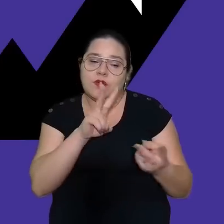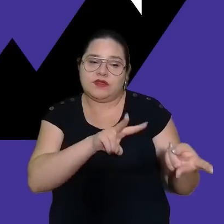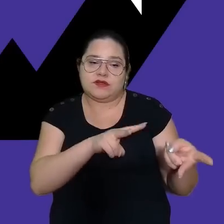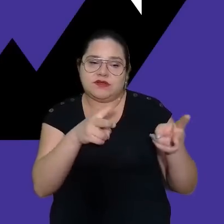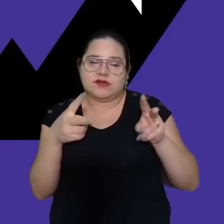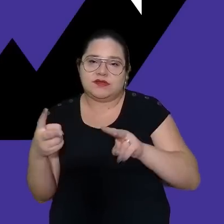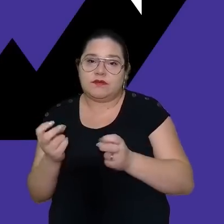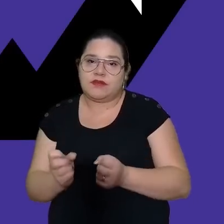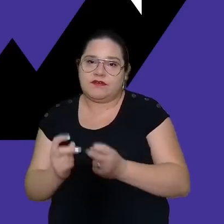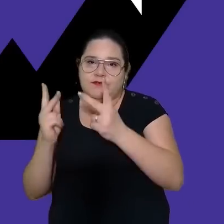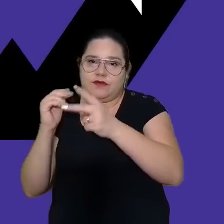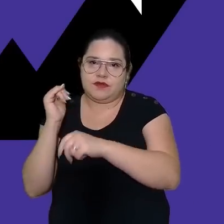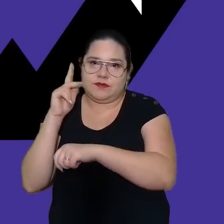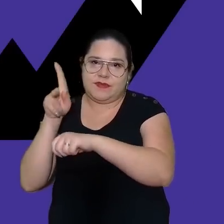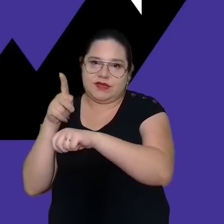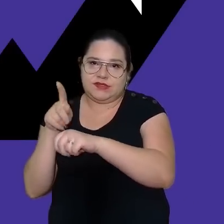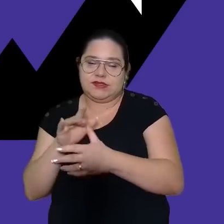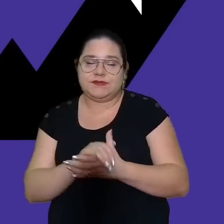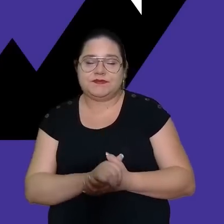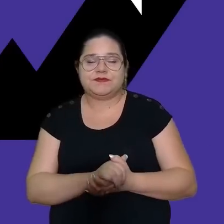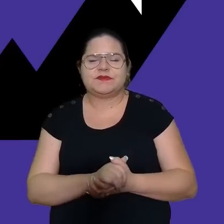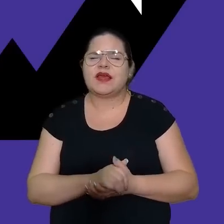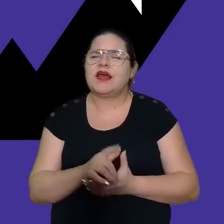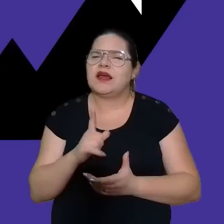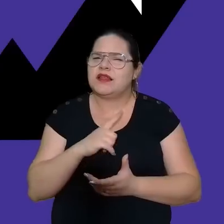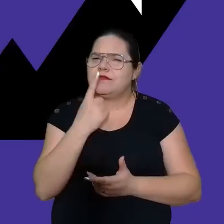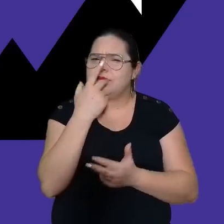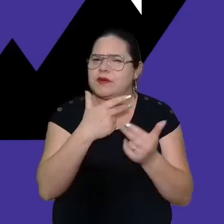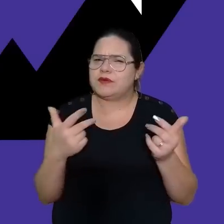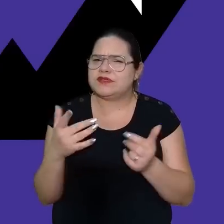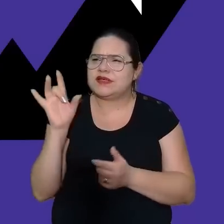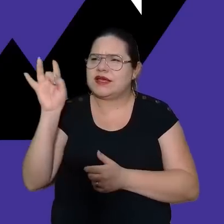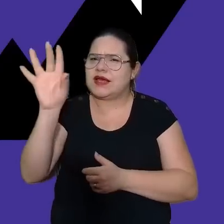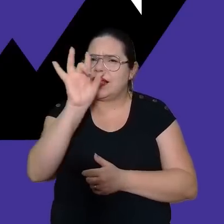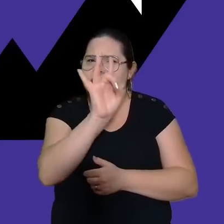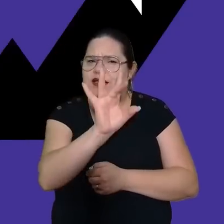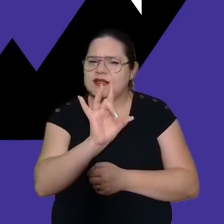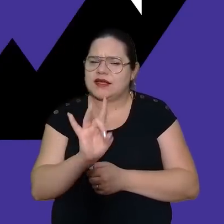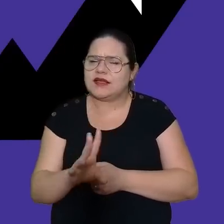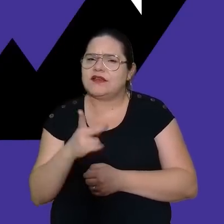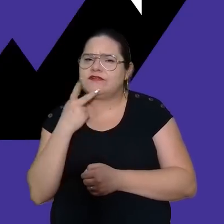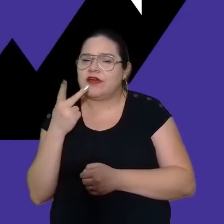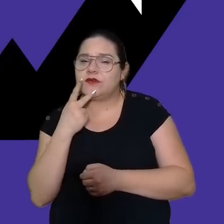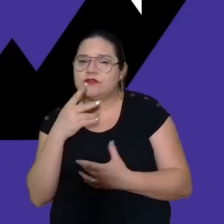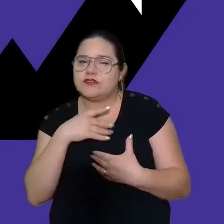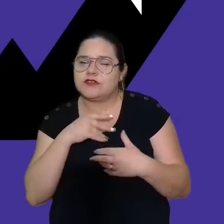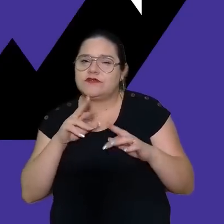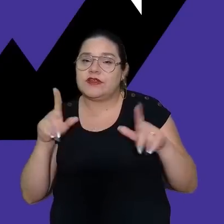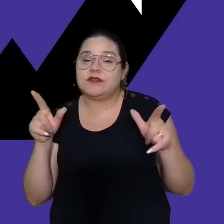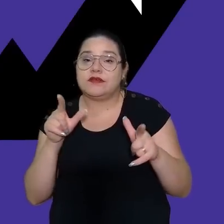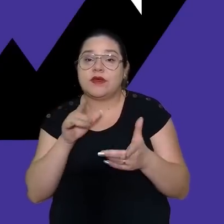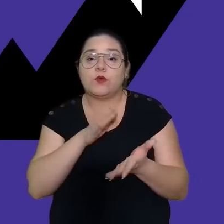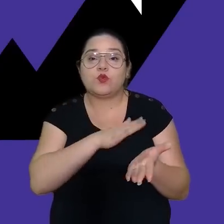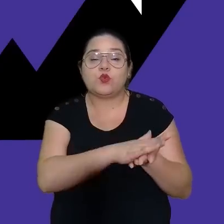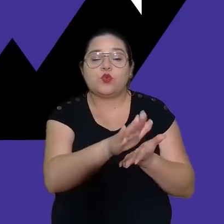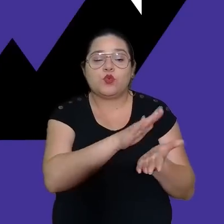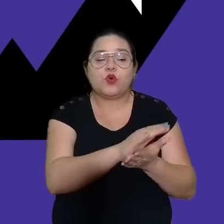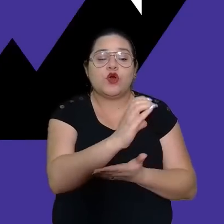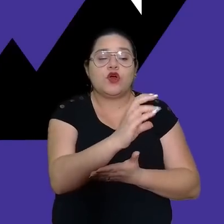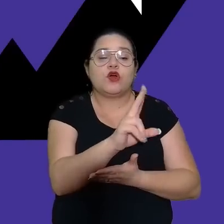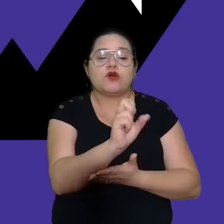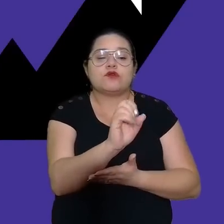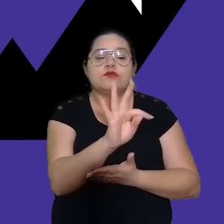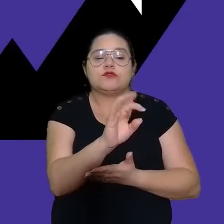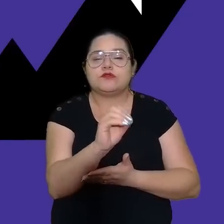exportação. Agora, teve um ponto que acho que cada um de vocês acabou tocando de alguma maneira, que é o custo Brasil. Queria ouvir um pouco